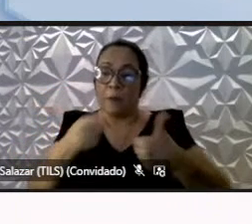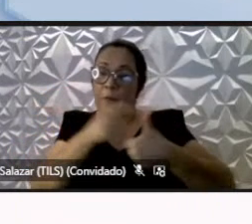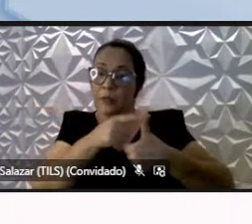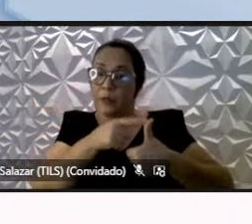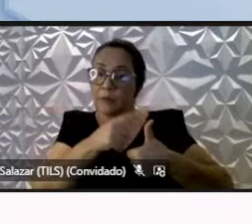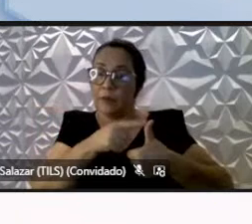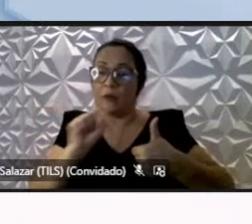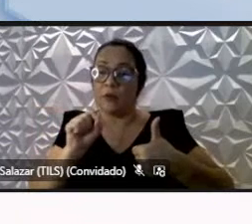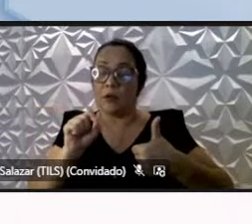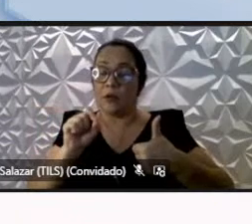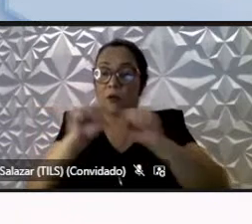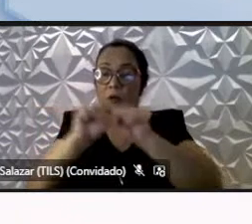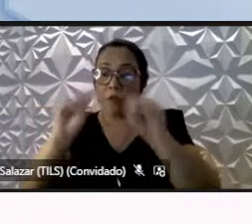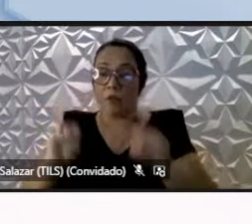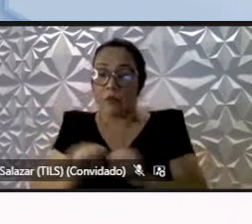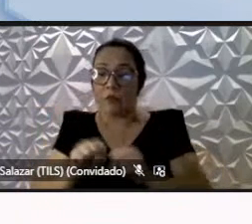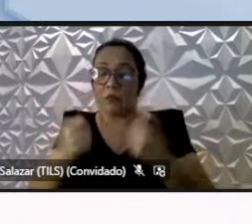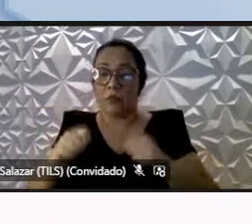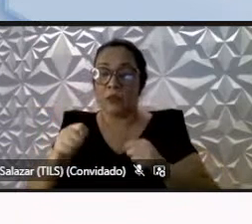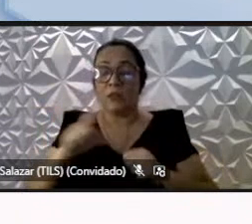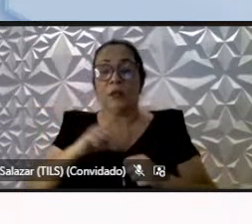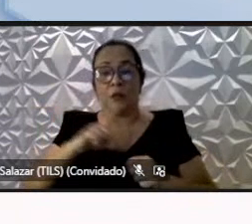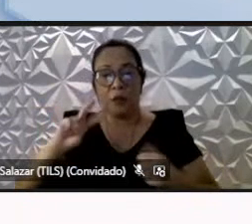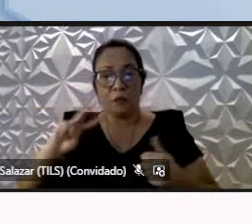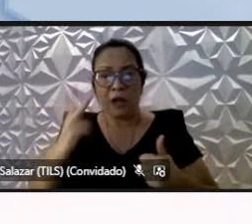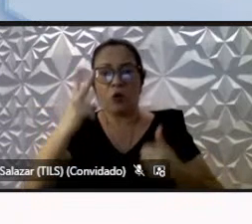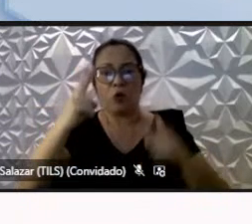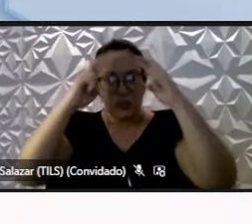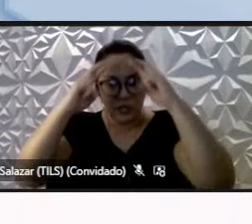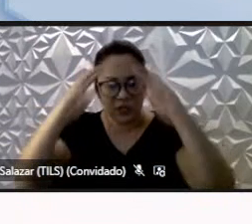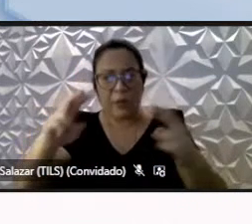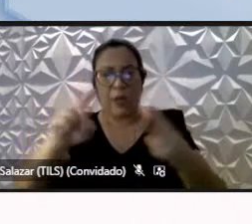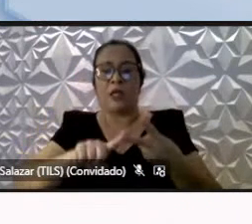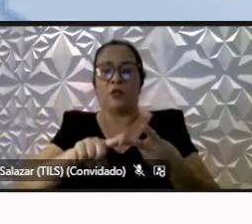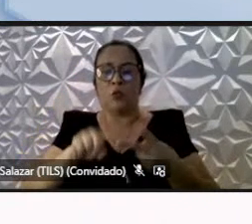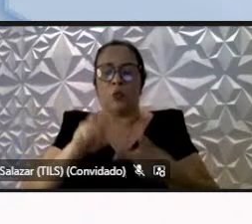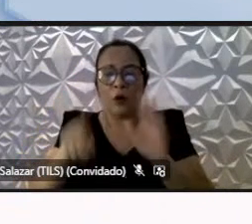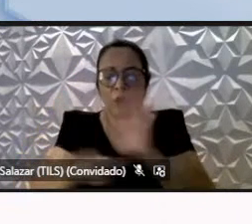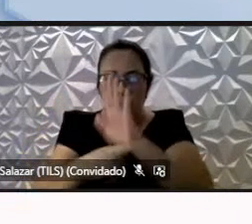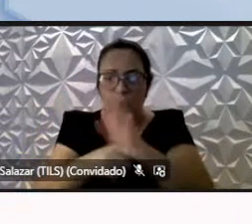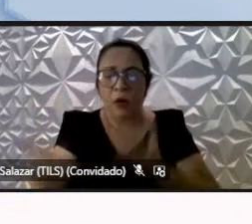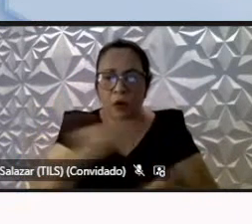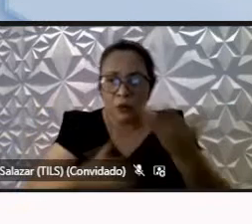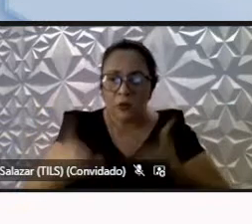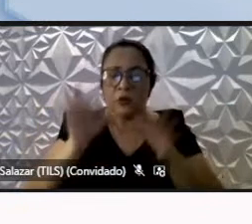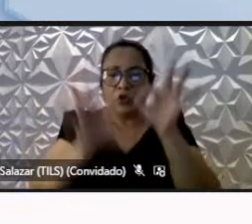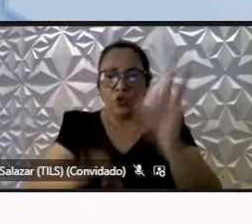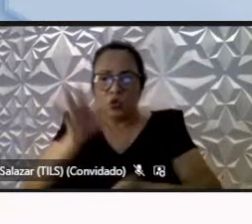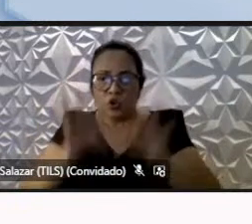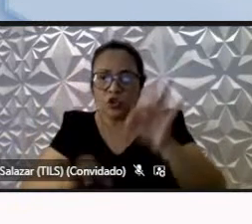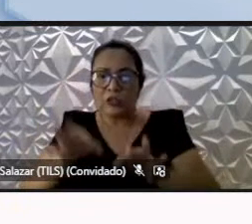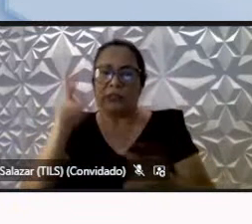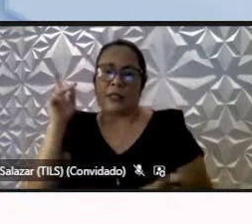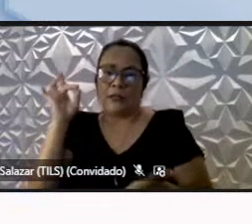esse sistema tem que ser orientado por valores: respeito, solidariedade, justiça e